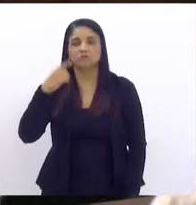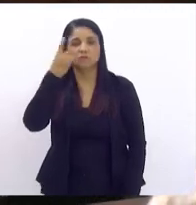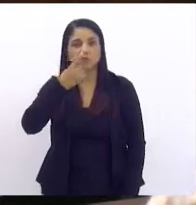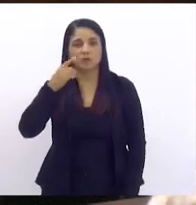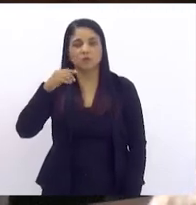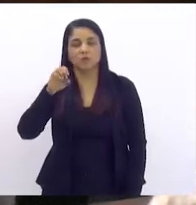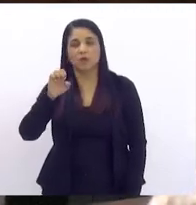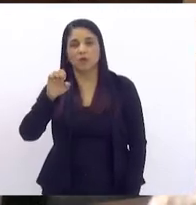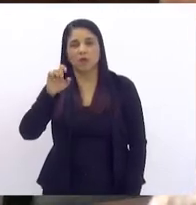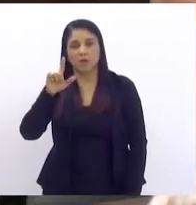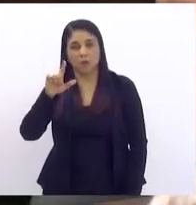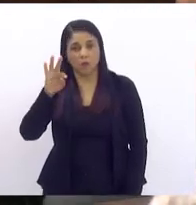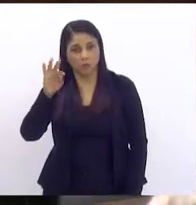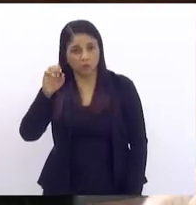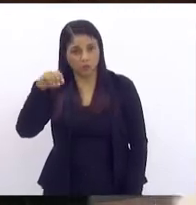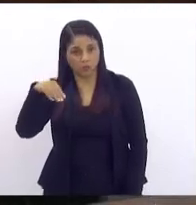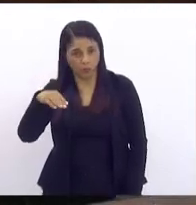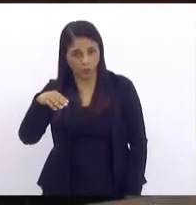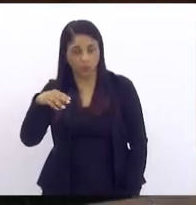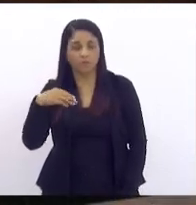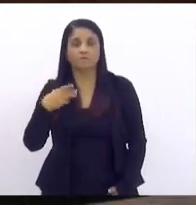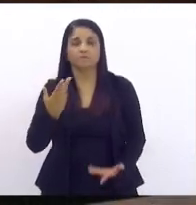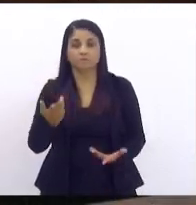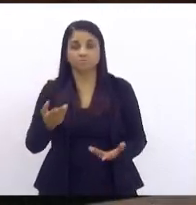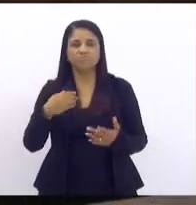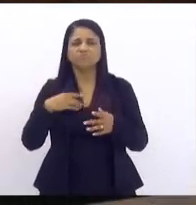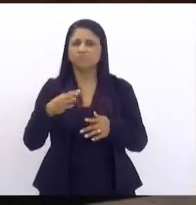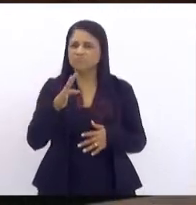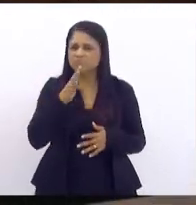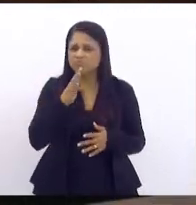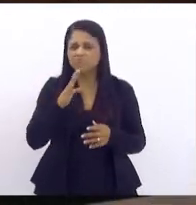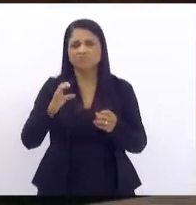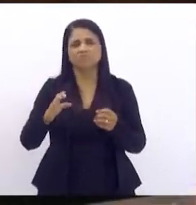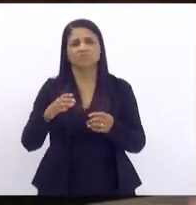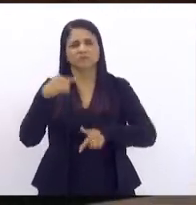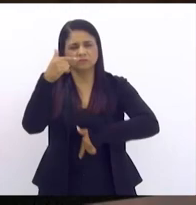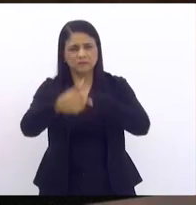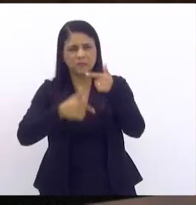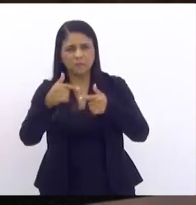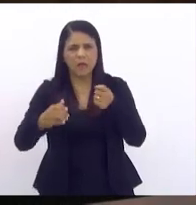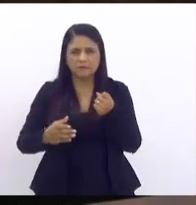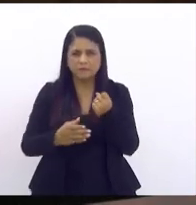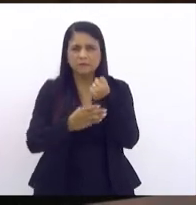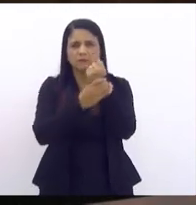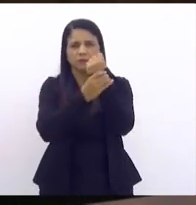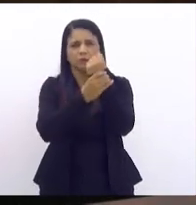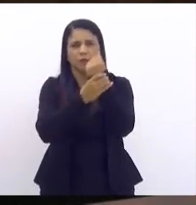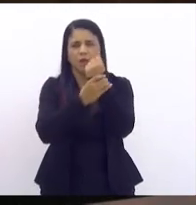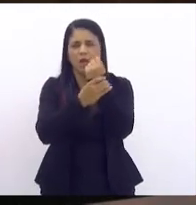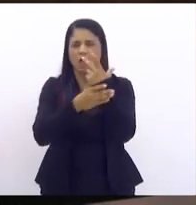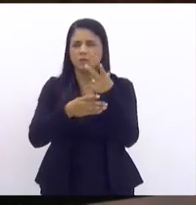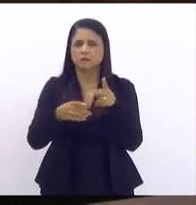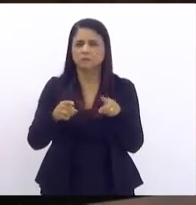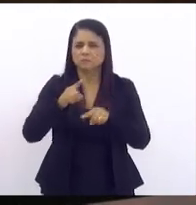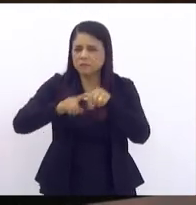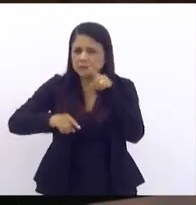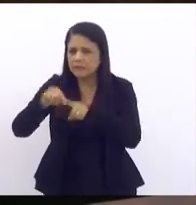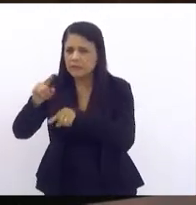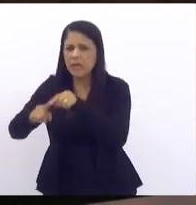reconhecer o trabalho das forças de segurança, garantir um salário digno, equipamento,